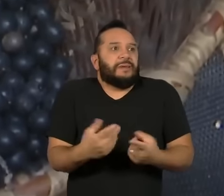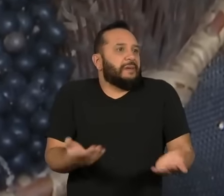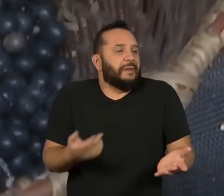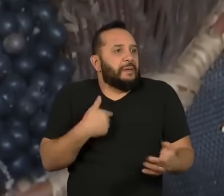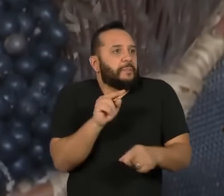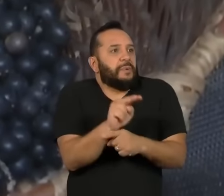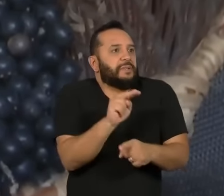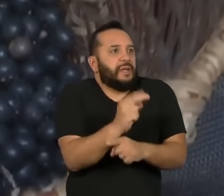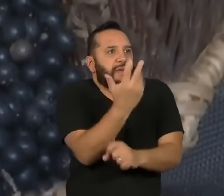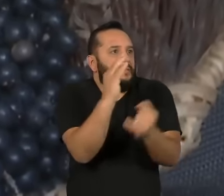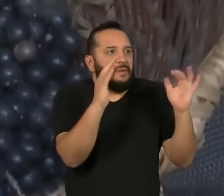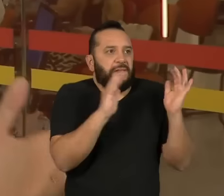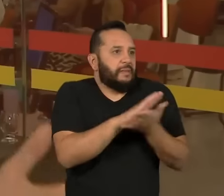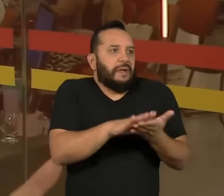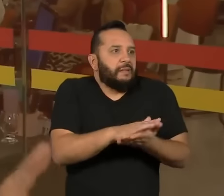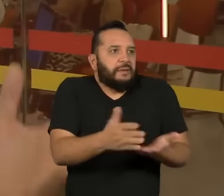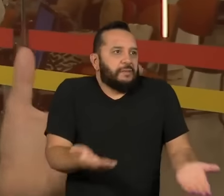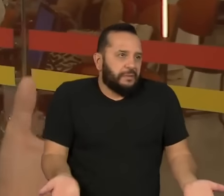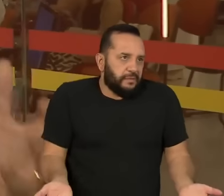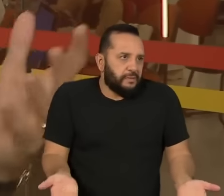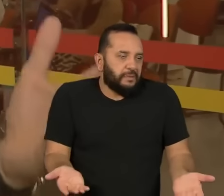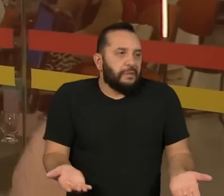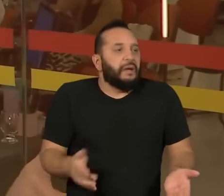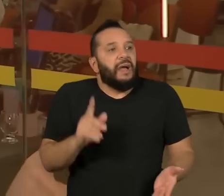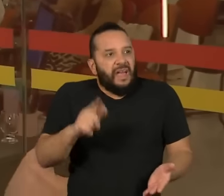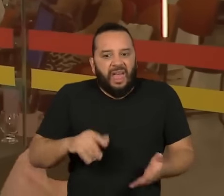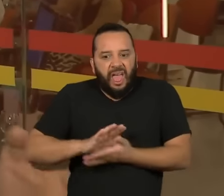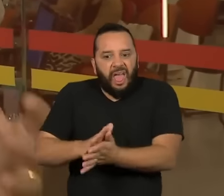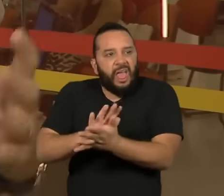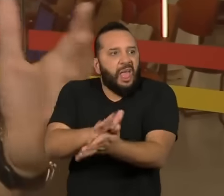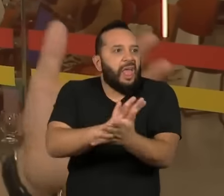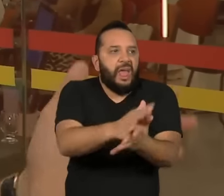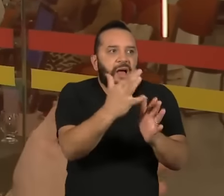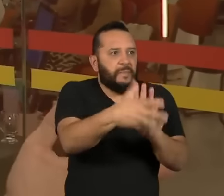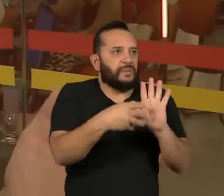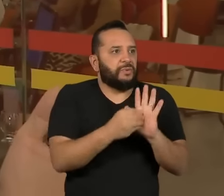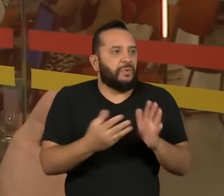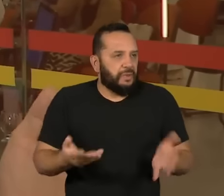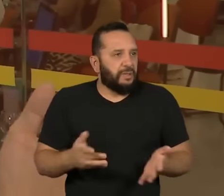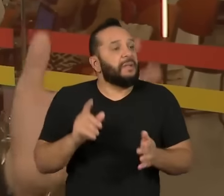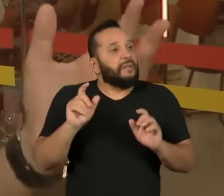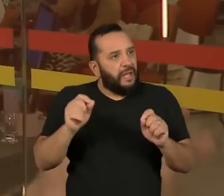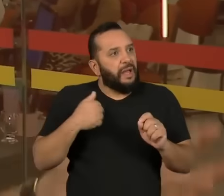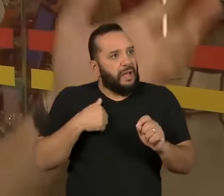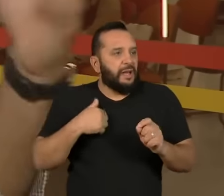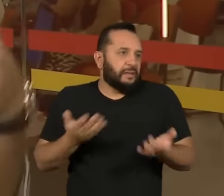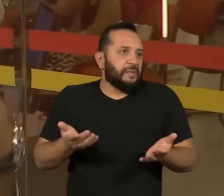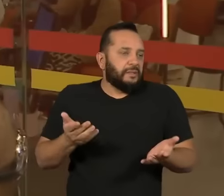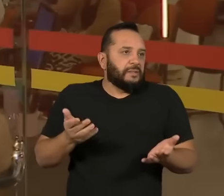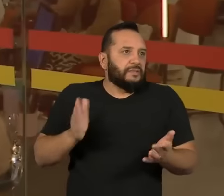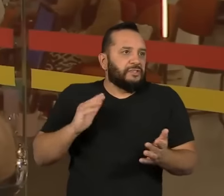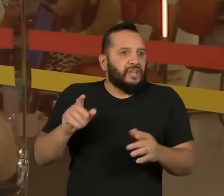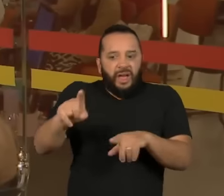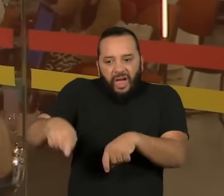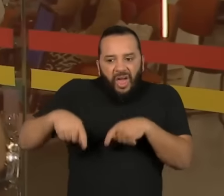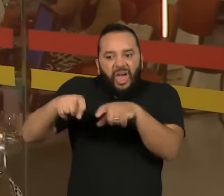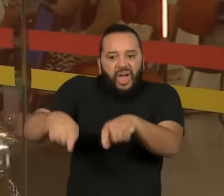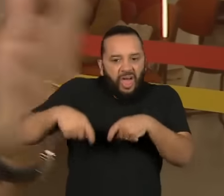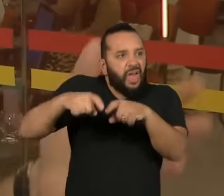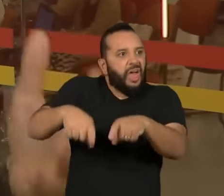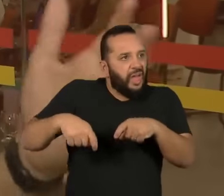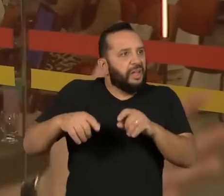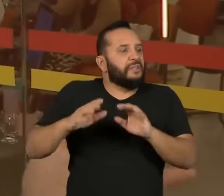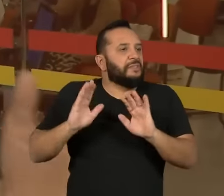não contribui para a recuperação desse bioma. Ela traz um modelo predatório para a Amazônia, que são os modelos de cultivo em monocultura, apenas utilizando uma